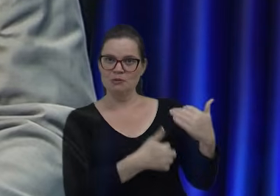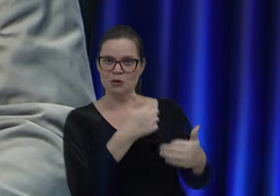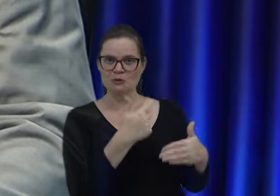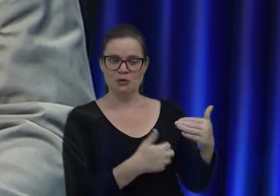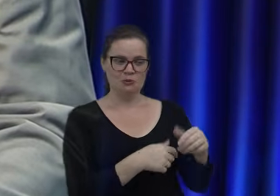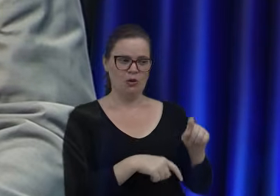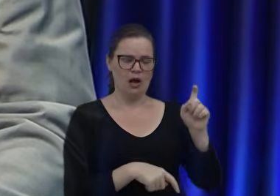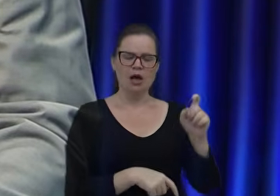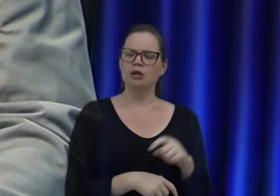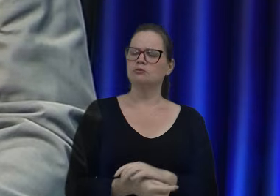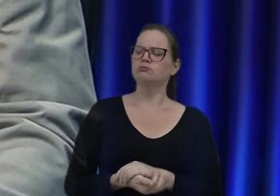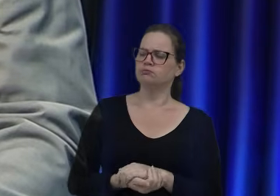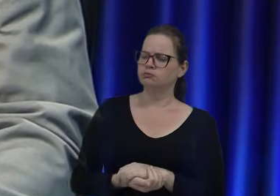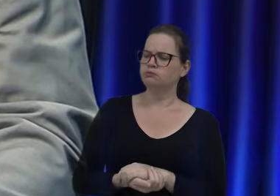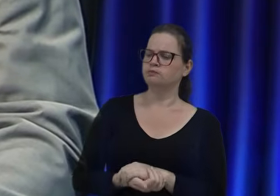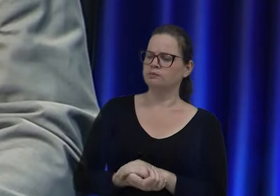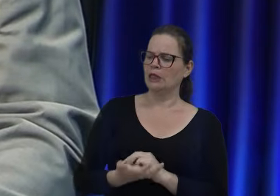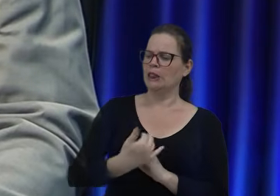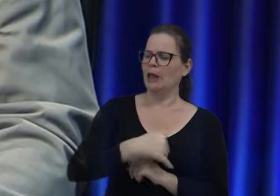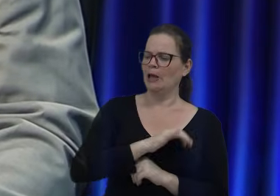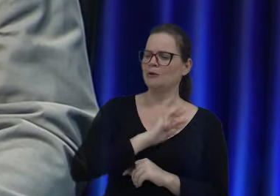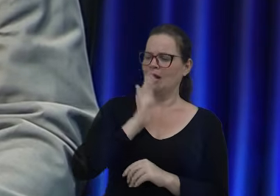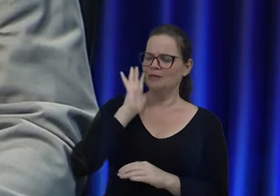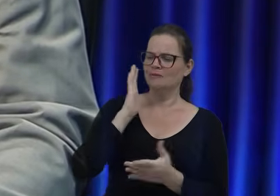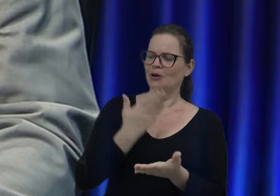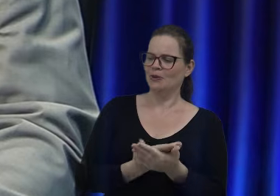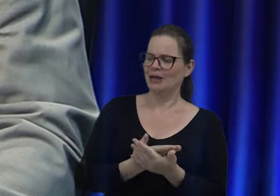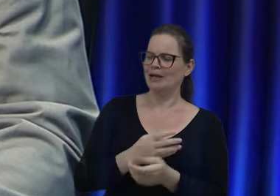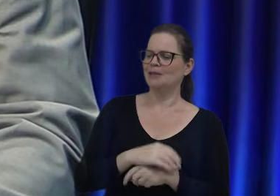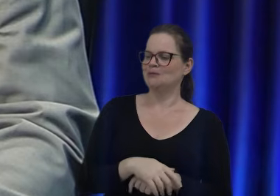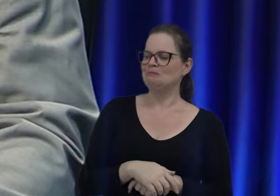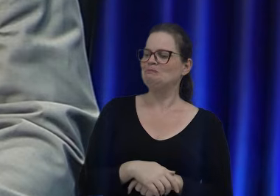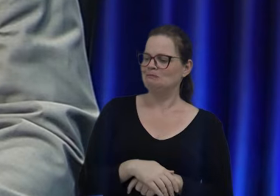coração. E vendo água,